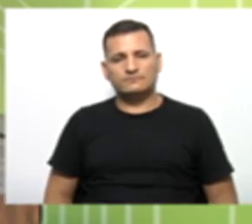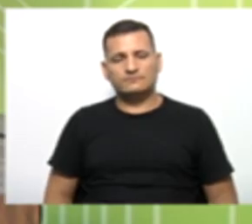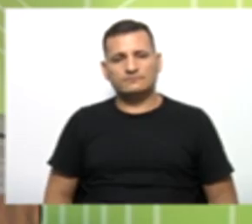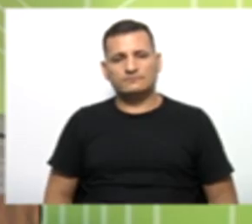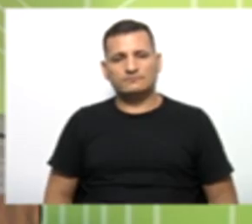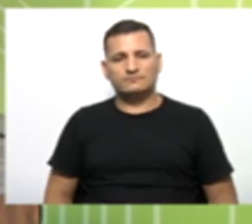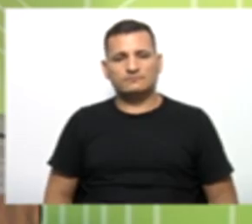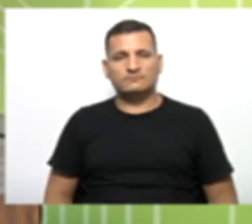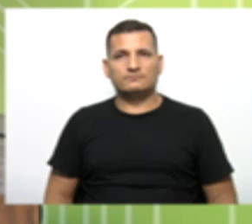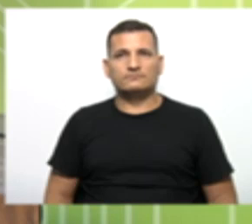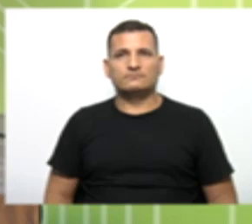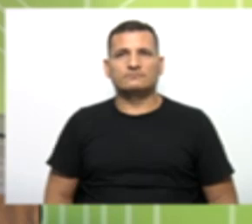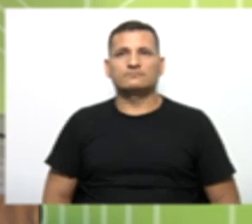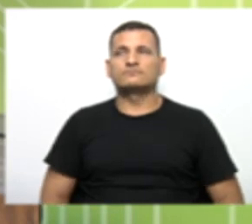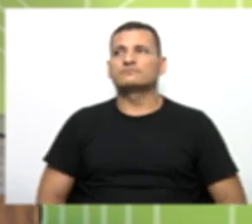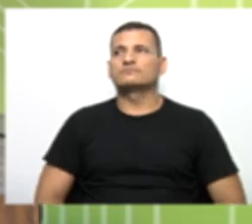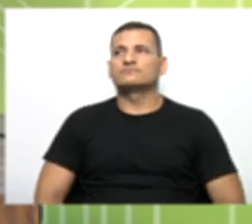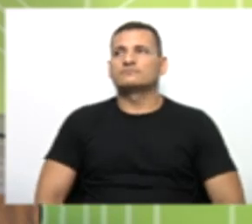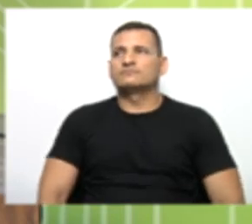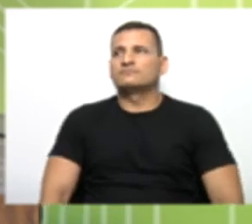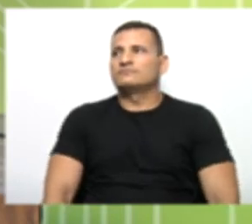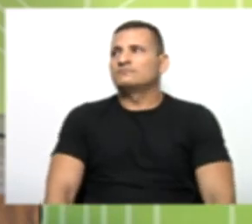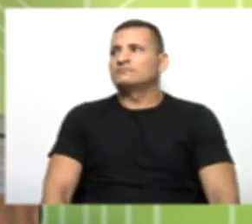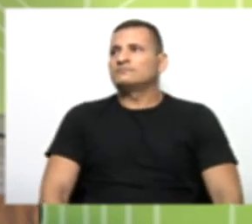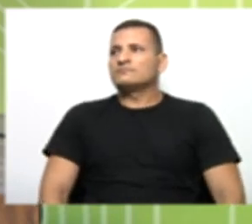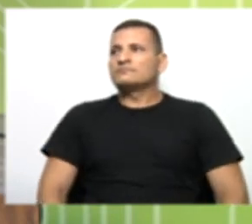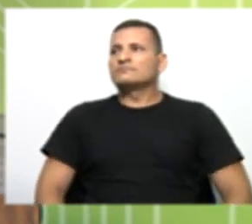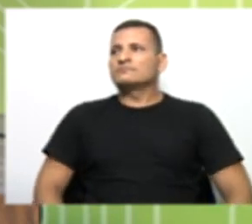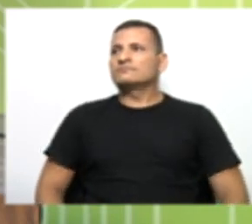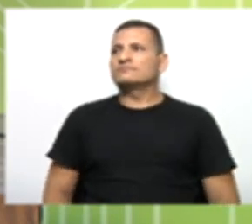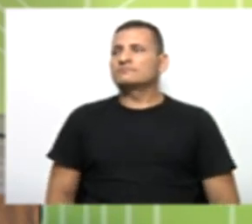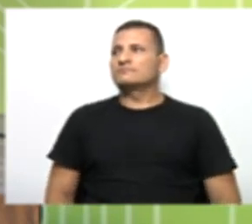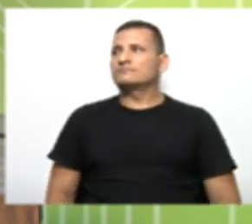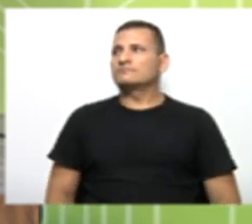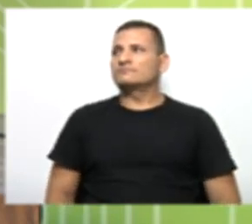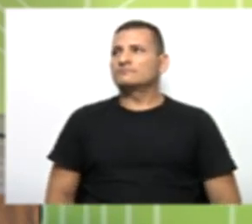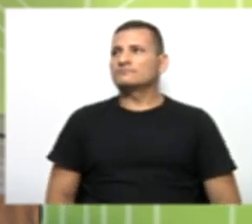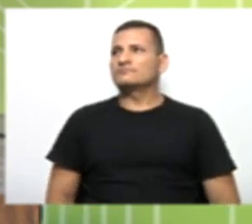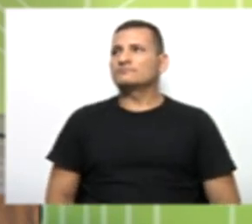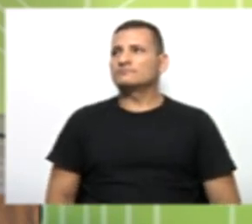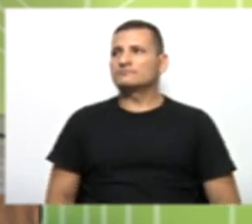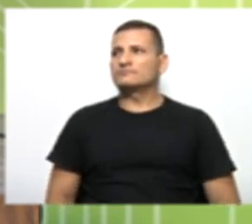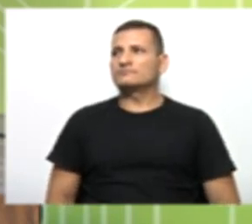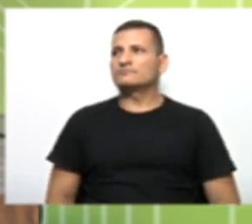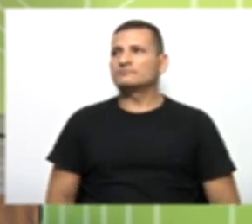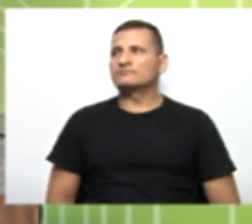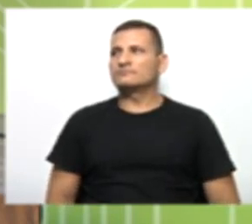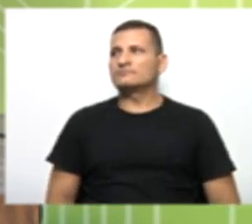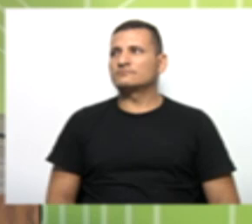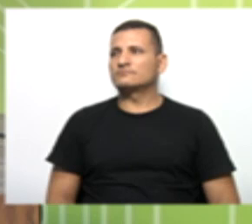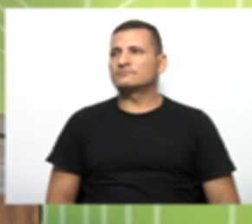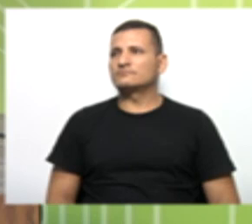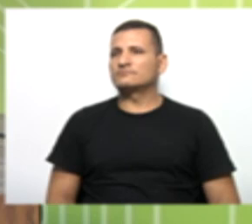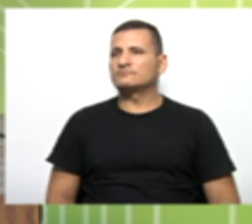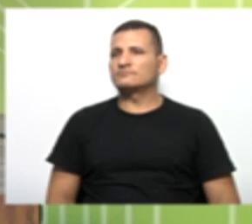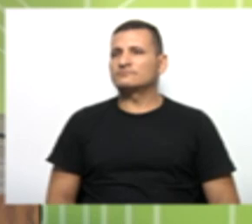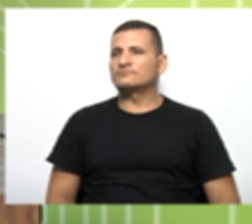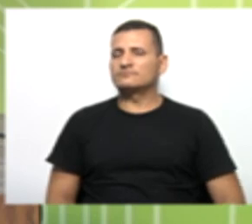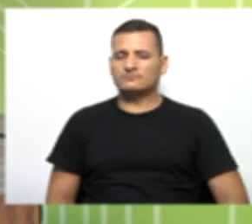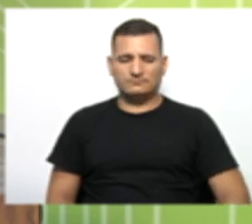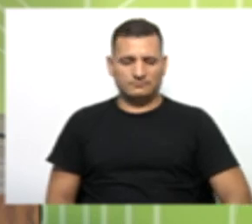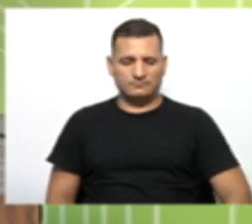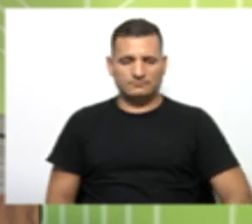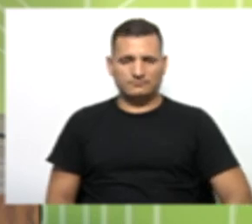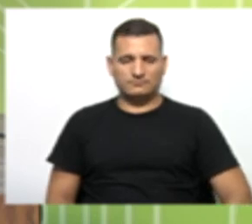Enquanto não surge nenhuma dúvida, nós ainda temos um tempinho, eu vou falar um pouco